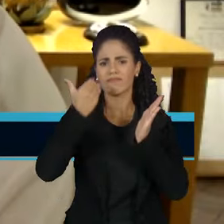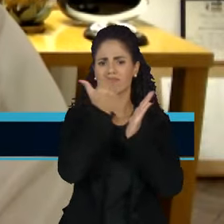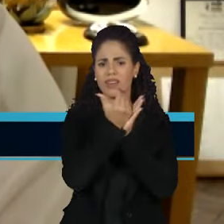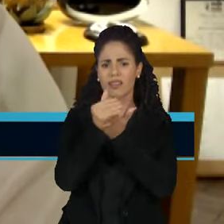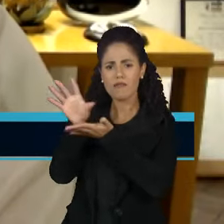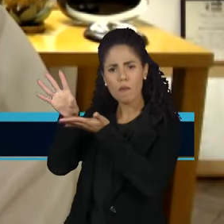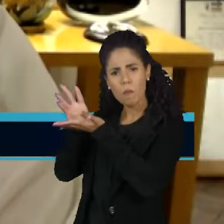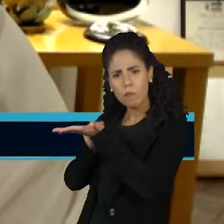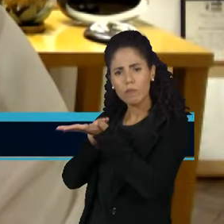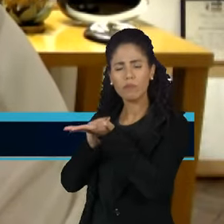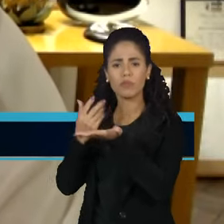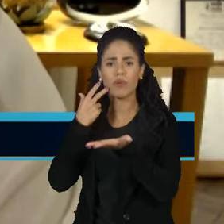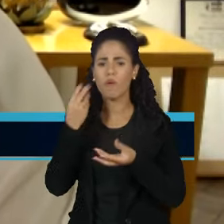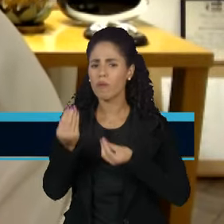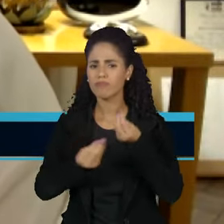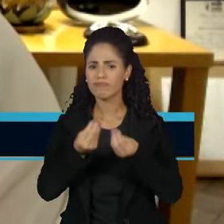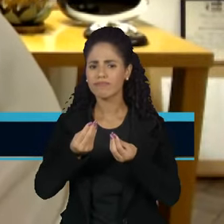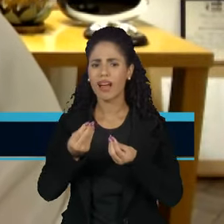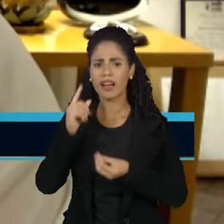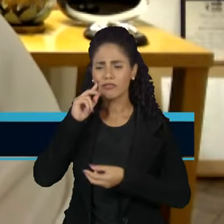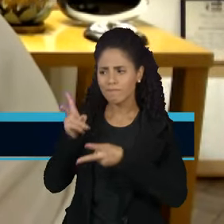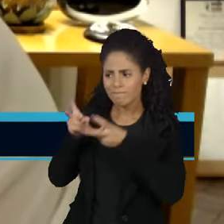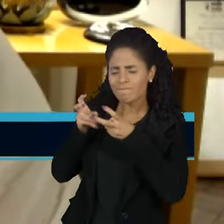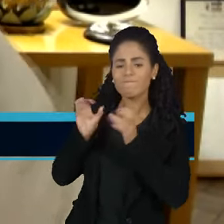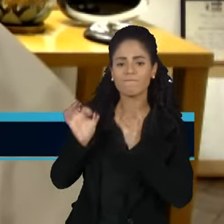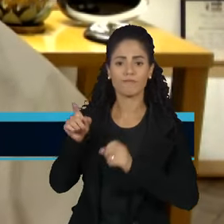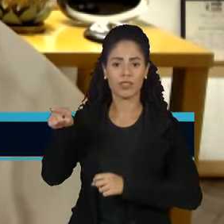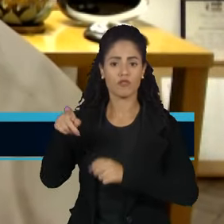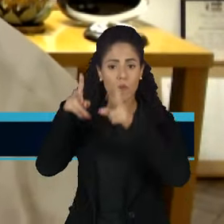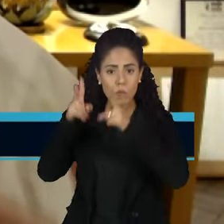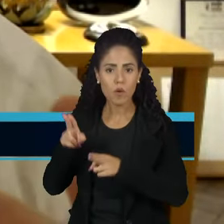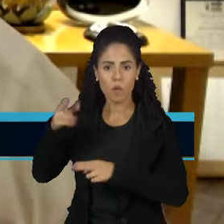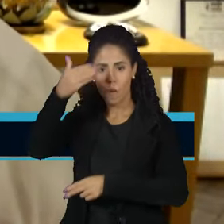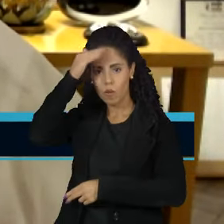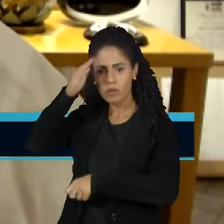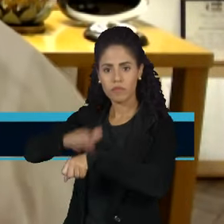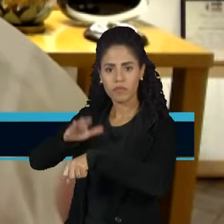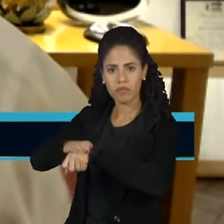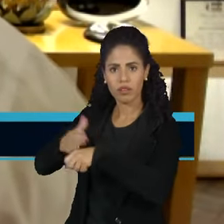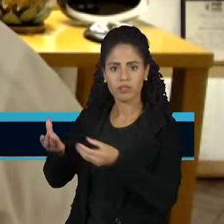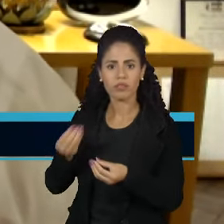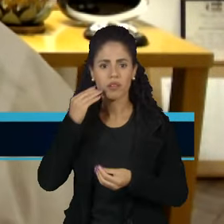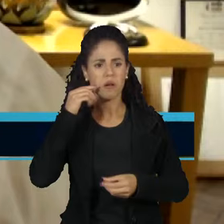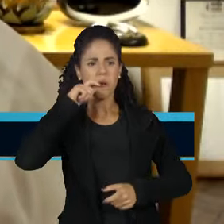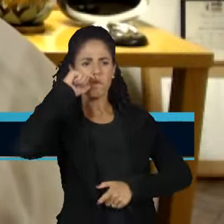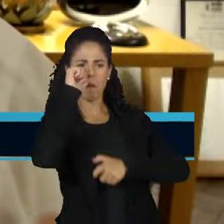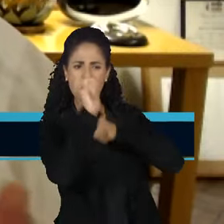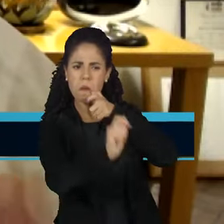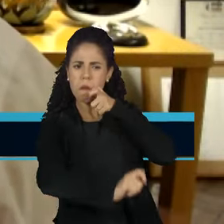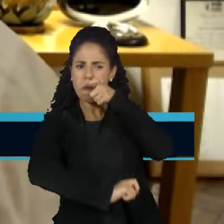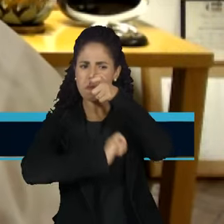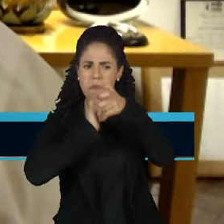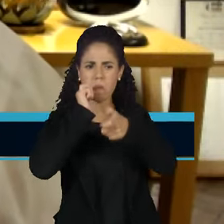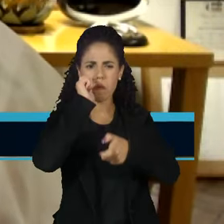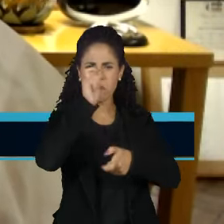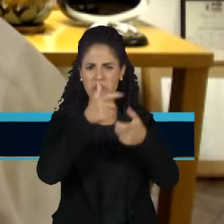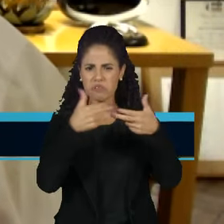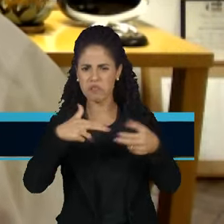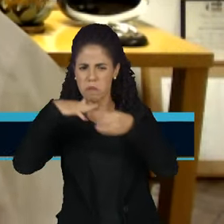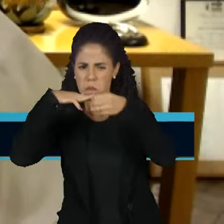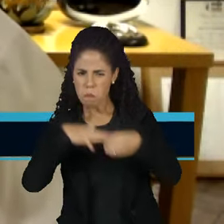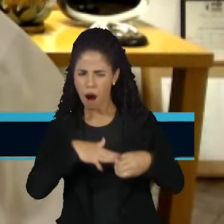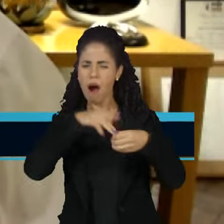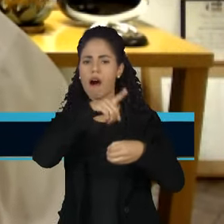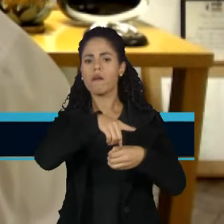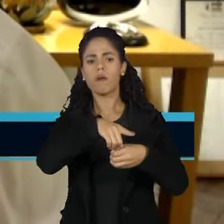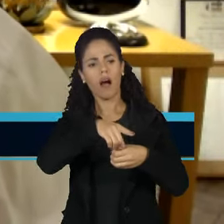latino-americano inspirado pelo que o Trump foi e fez. Em outras palavras, a ofensa, a injúria, a palavra desmedida